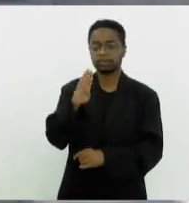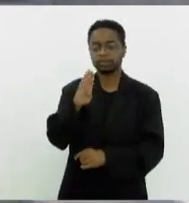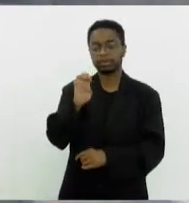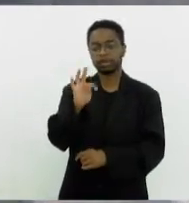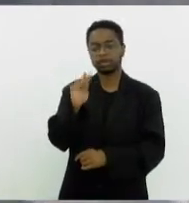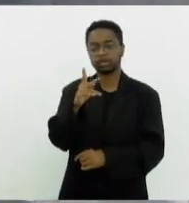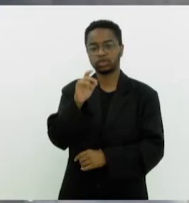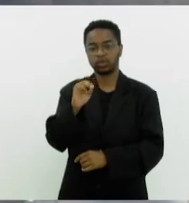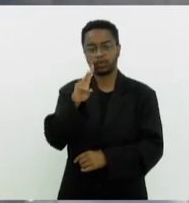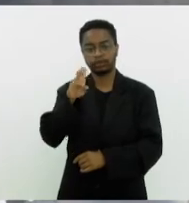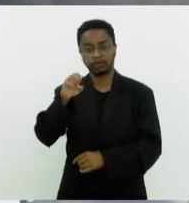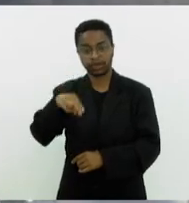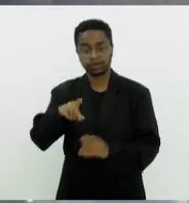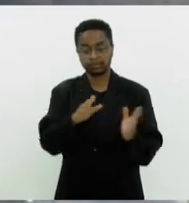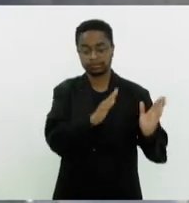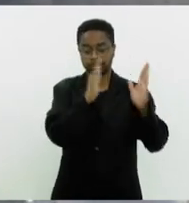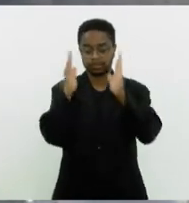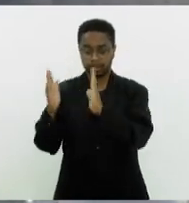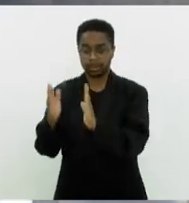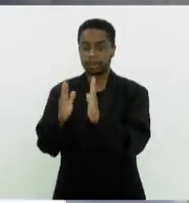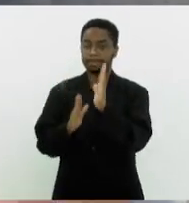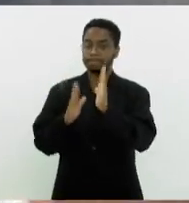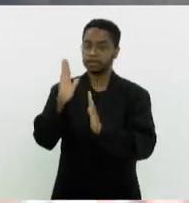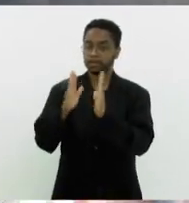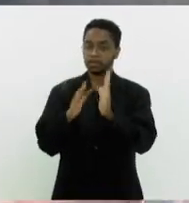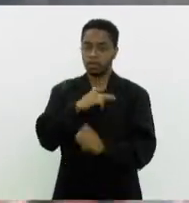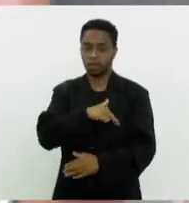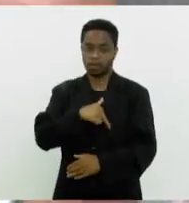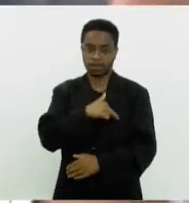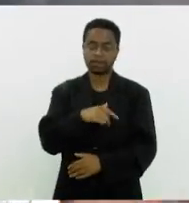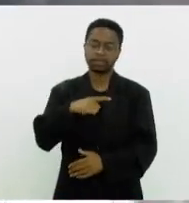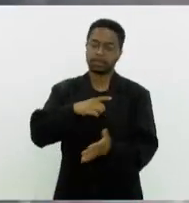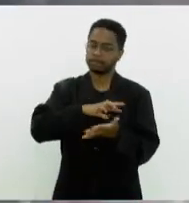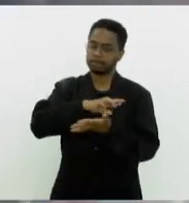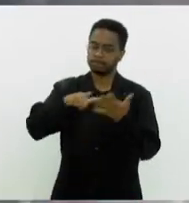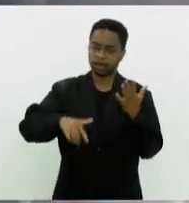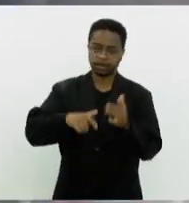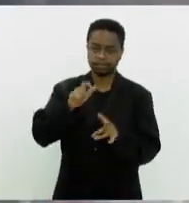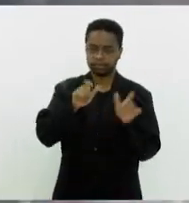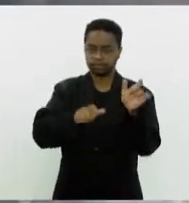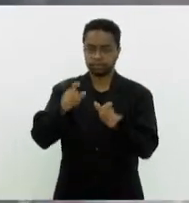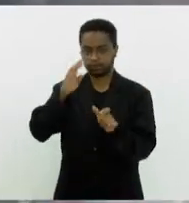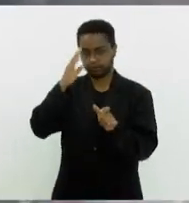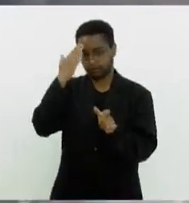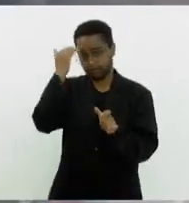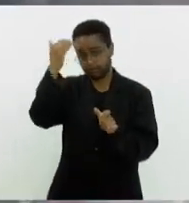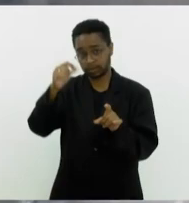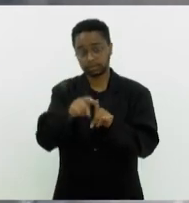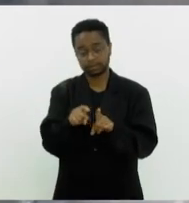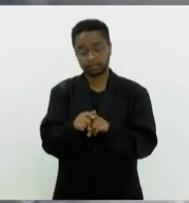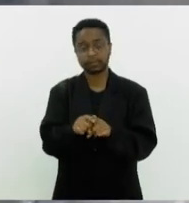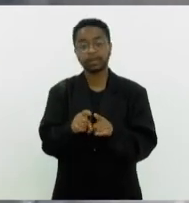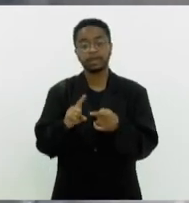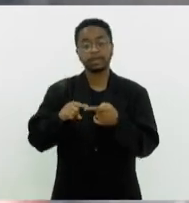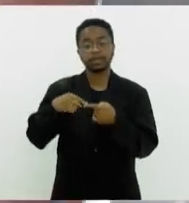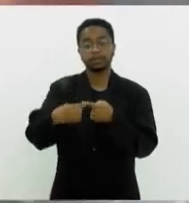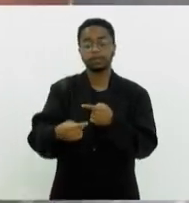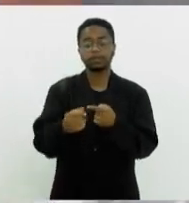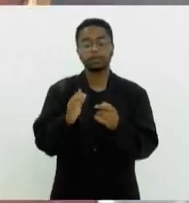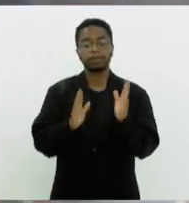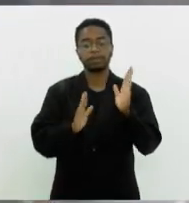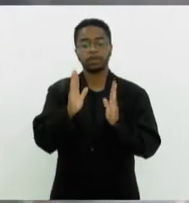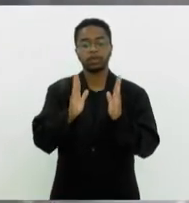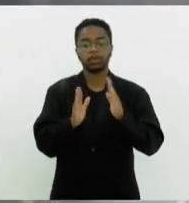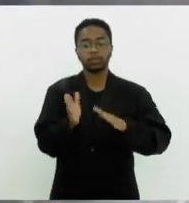para o período romântico. Aí vem Beethoven, Rossini, Tchaikovsky, no auge do romantismo. E a gente finaliza no período moderno